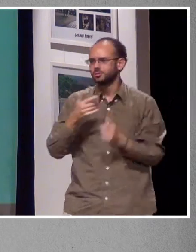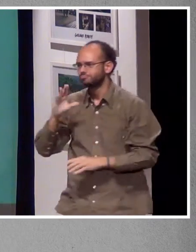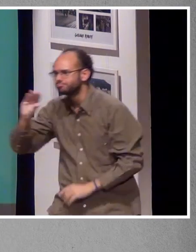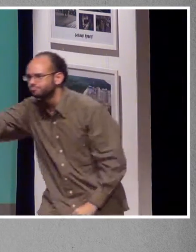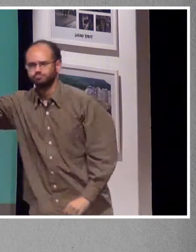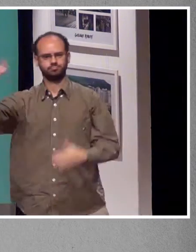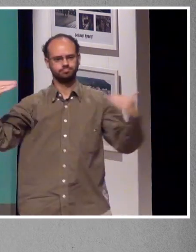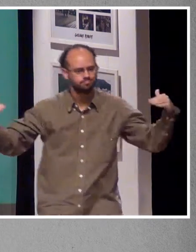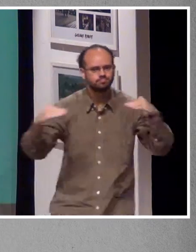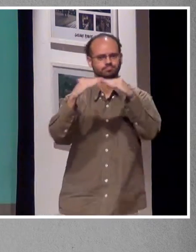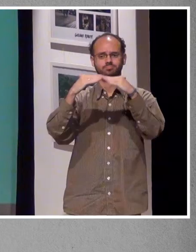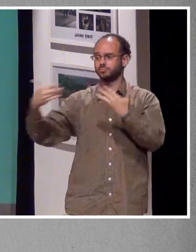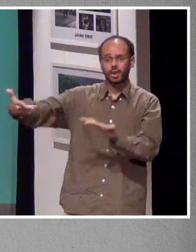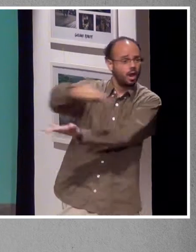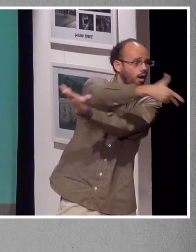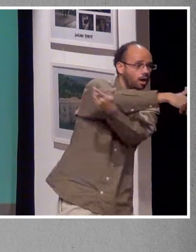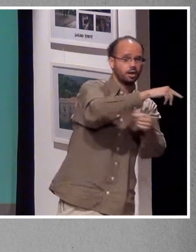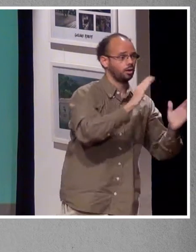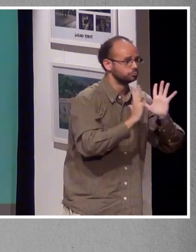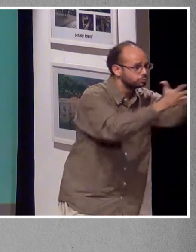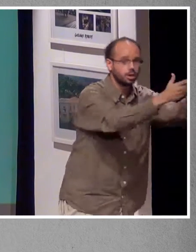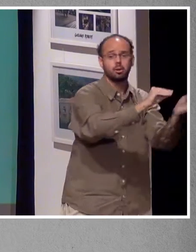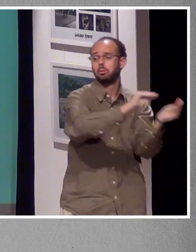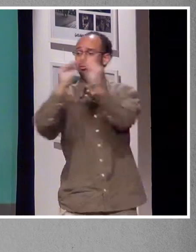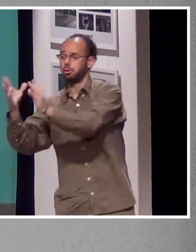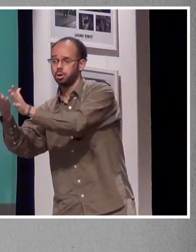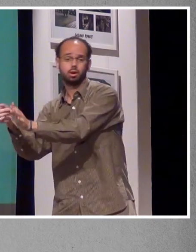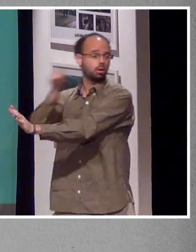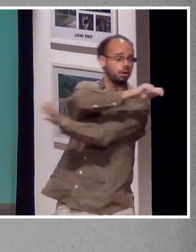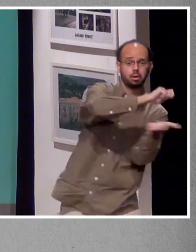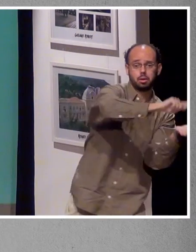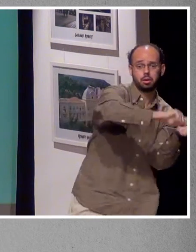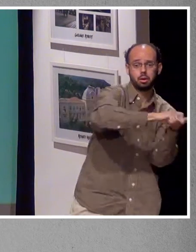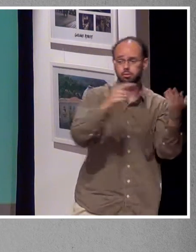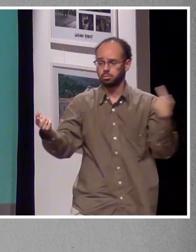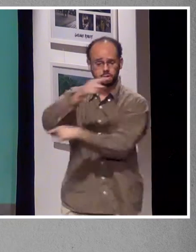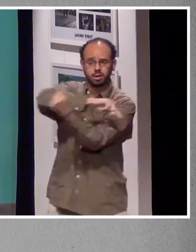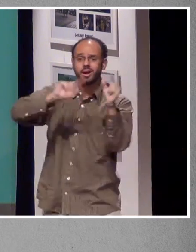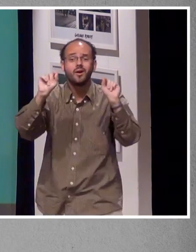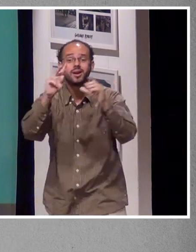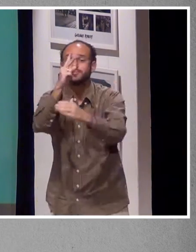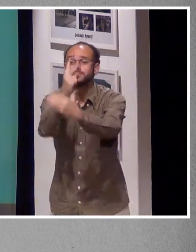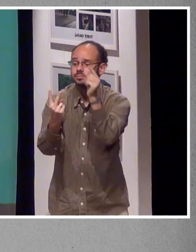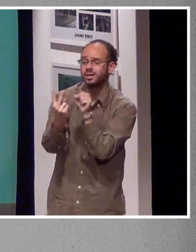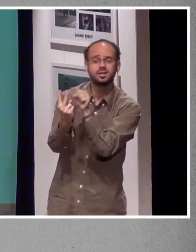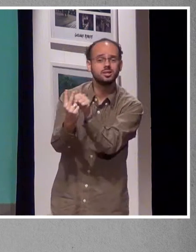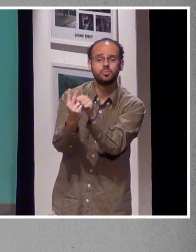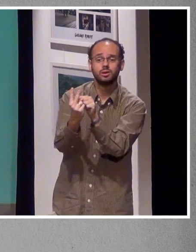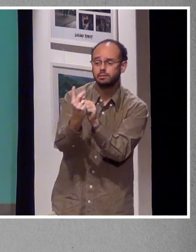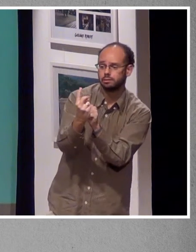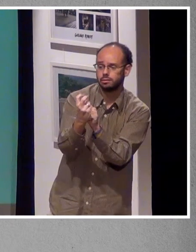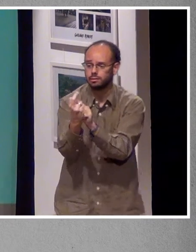também precisa estar no mesmo pé de igualdade. Deve fluir para ambos os lados, tendo